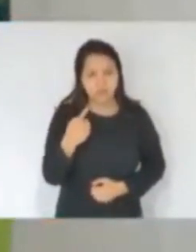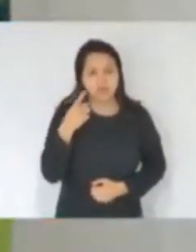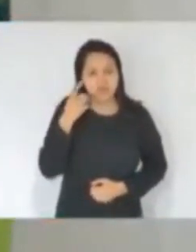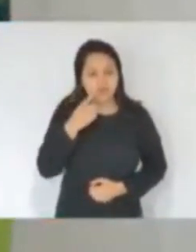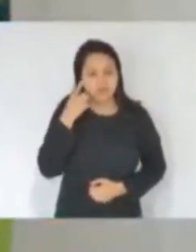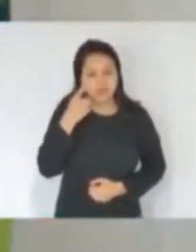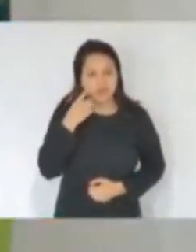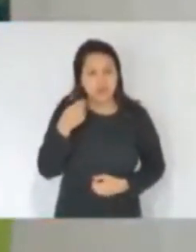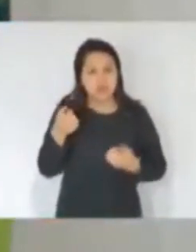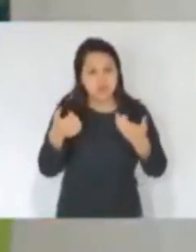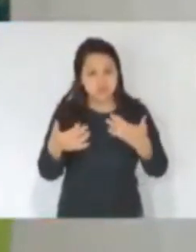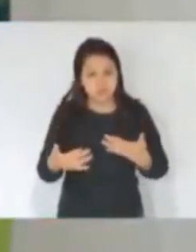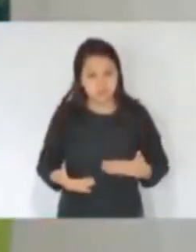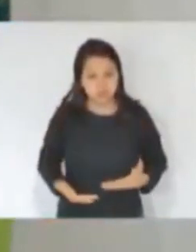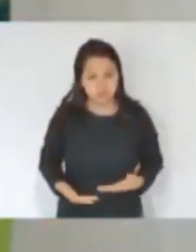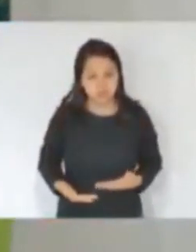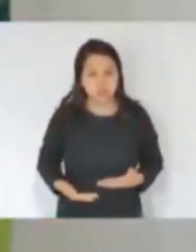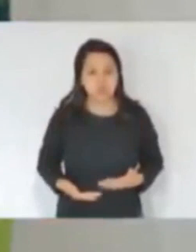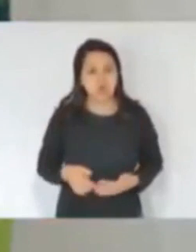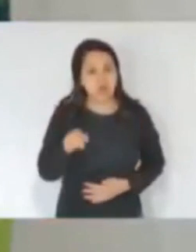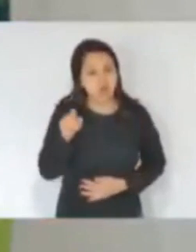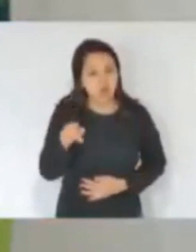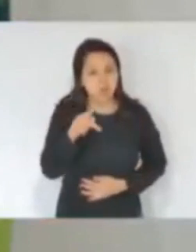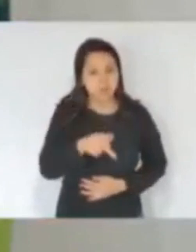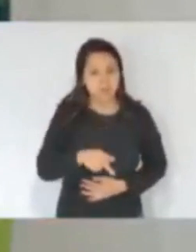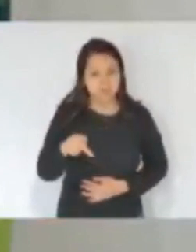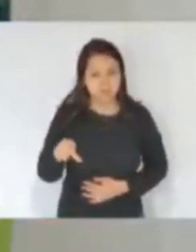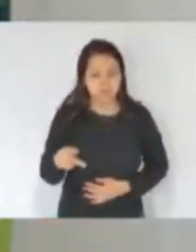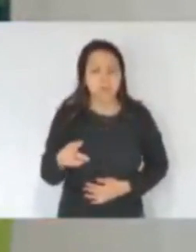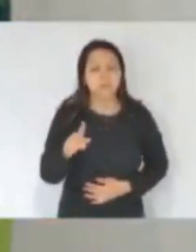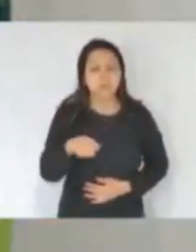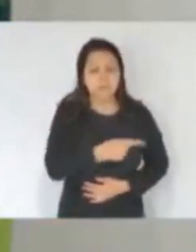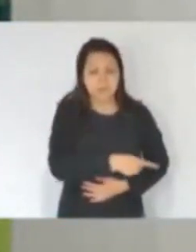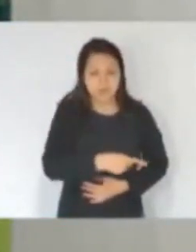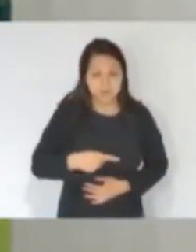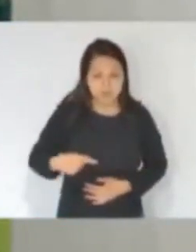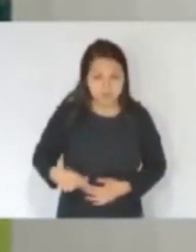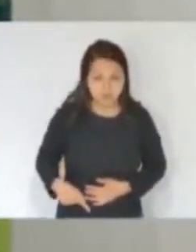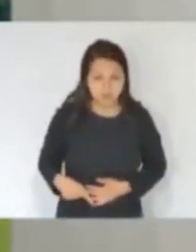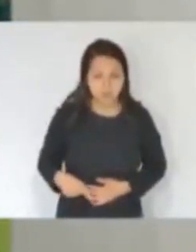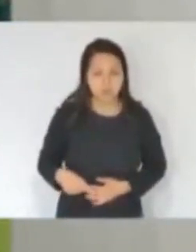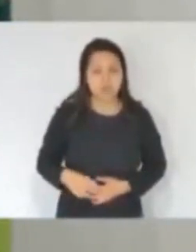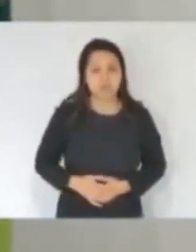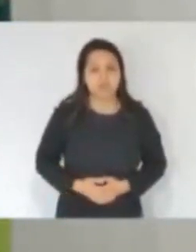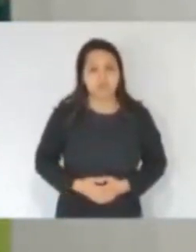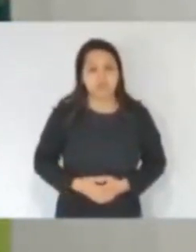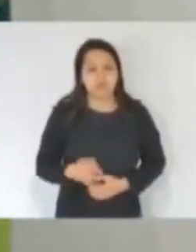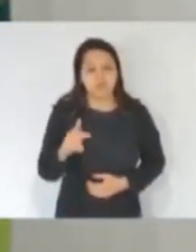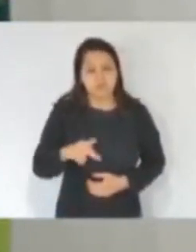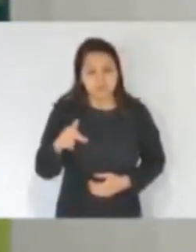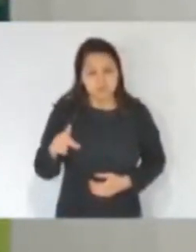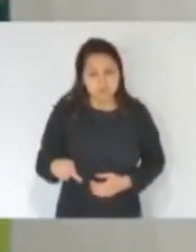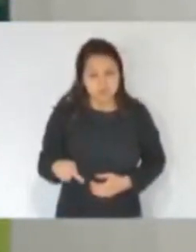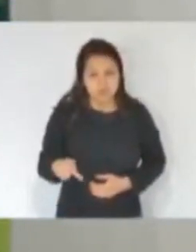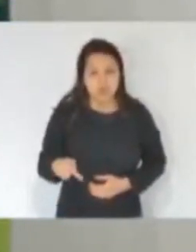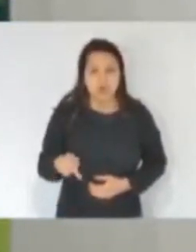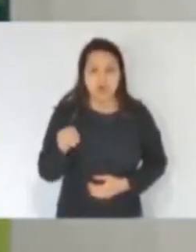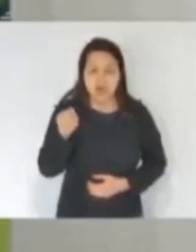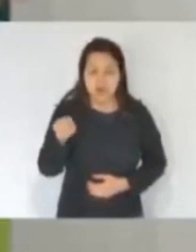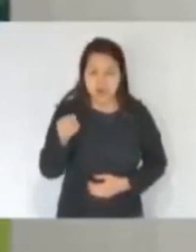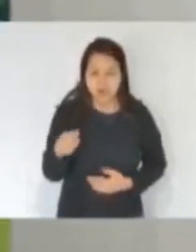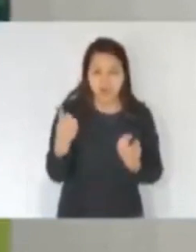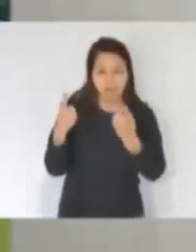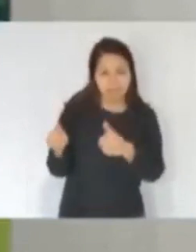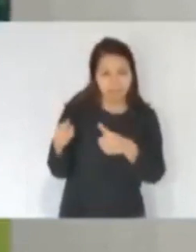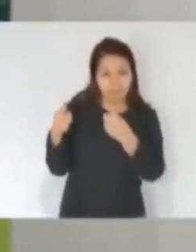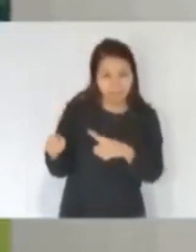disse, exatamente por ser um professor, um pastor, é que o professor Marcelo tem sido rechaçado na universidade. É